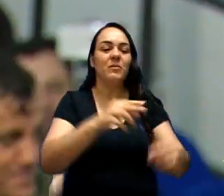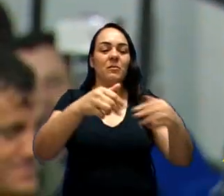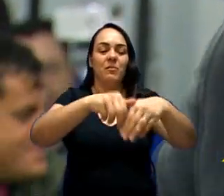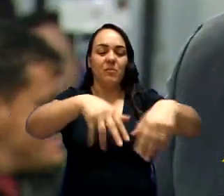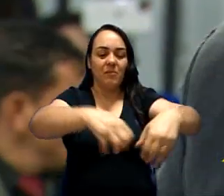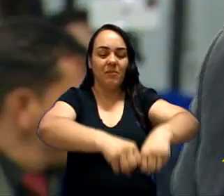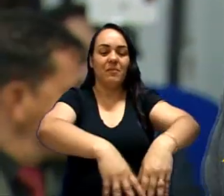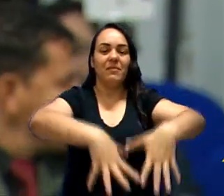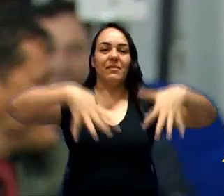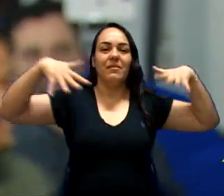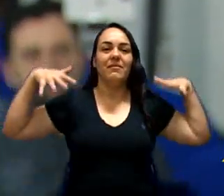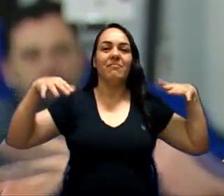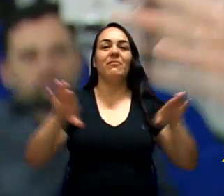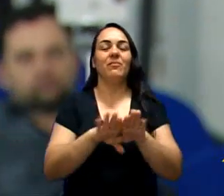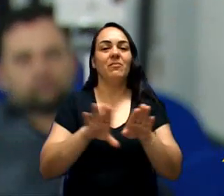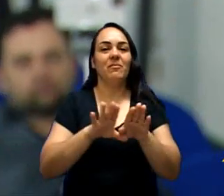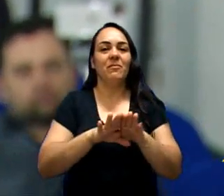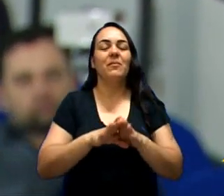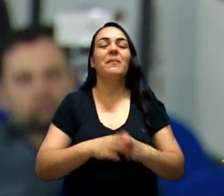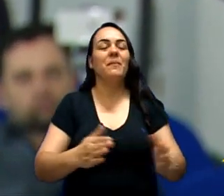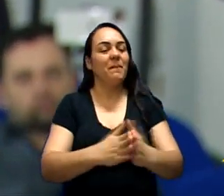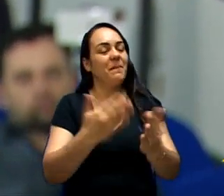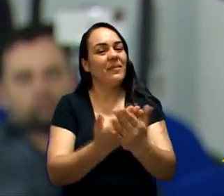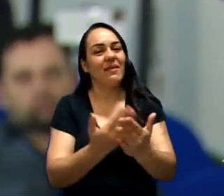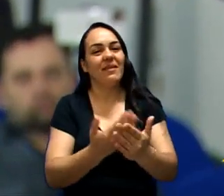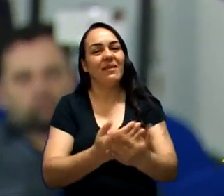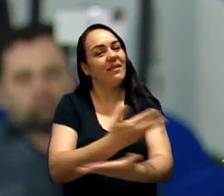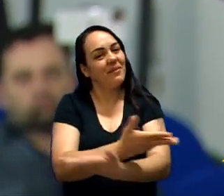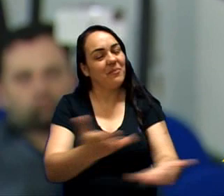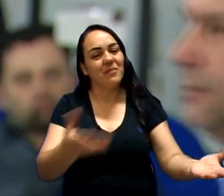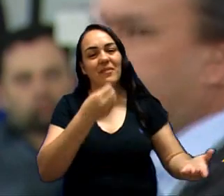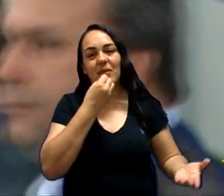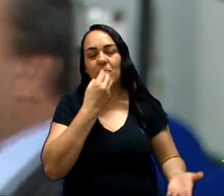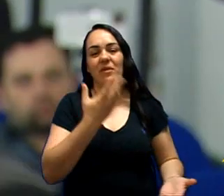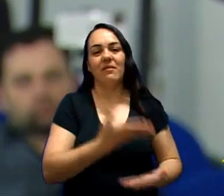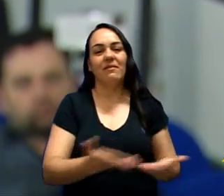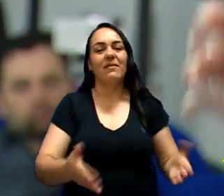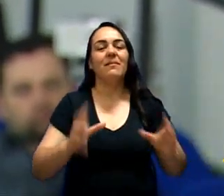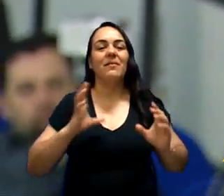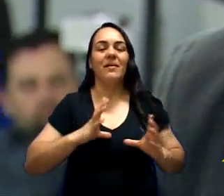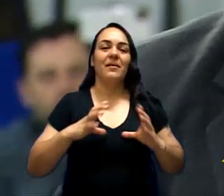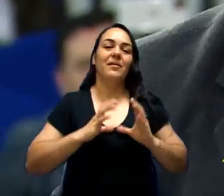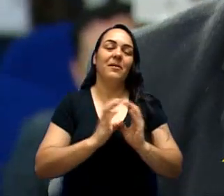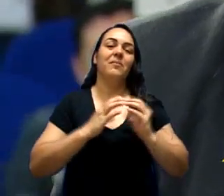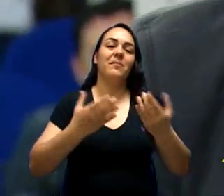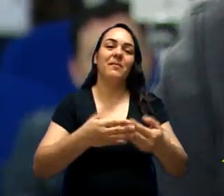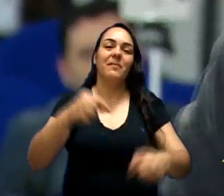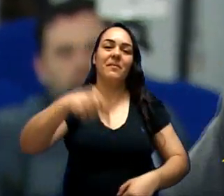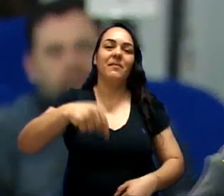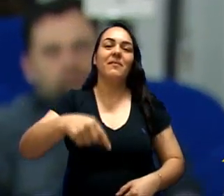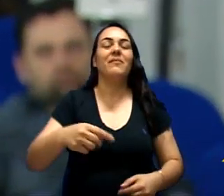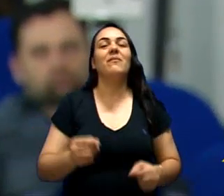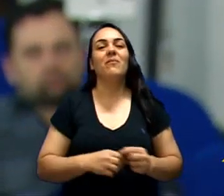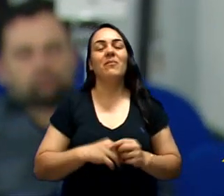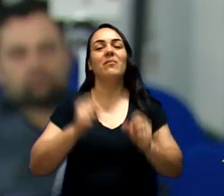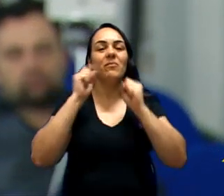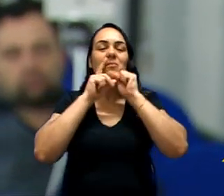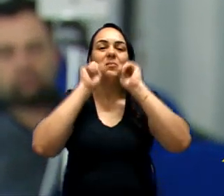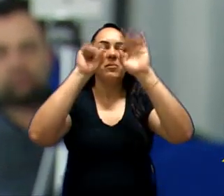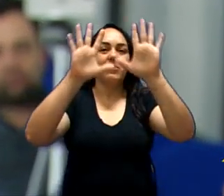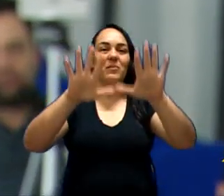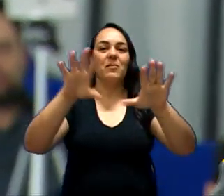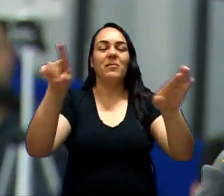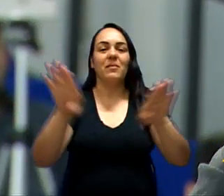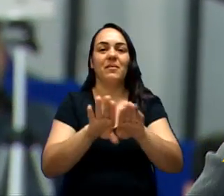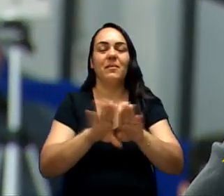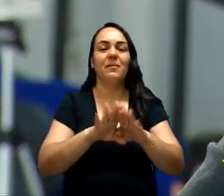plenário. Pessoal do Colégio Humanos também, sejam bem-vindos, a casa é sua. Deus abençoe. Vereador Dini, quero